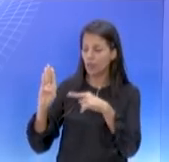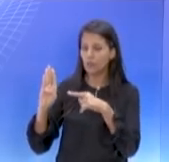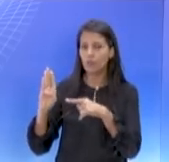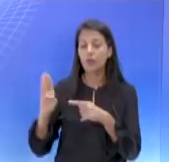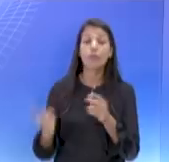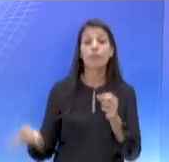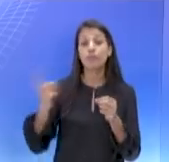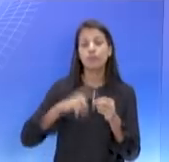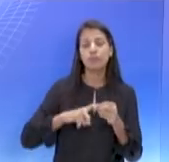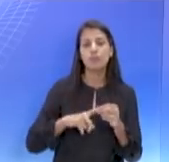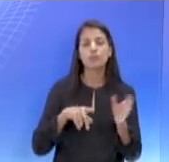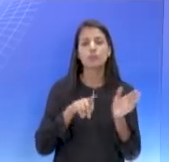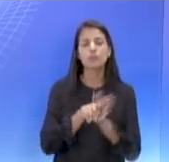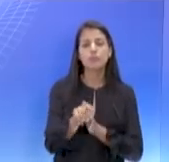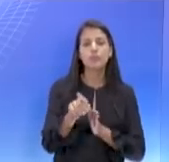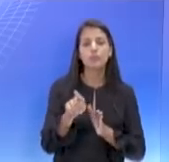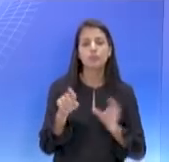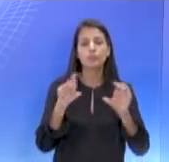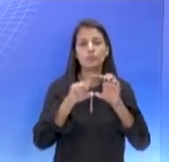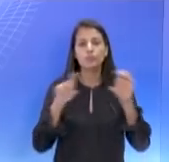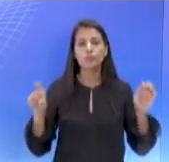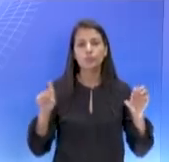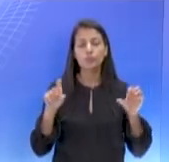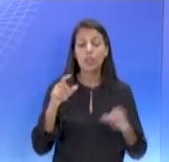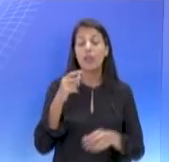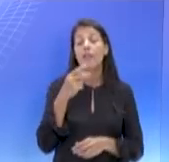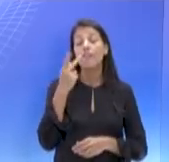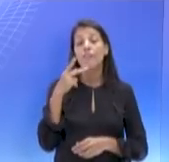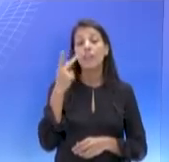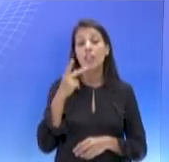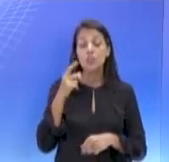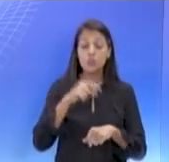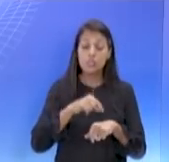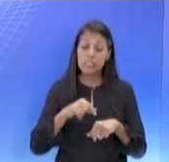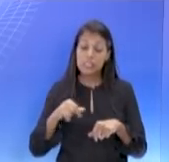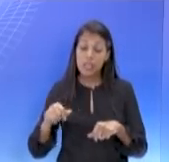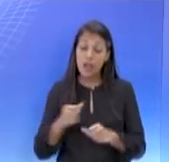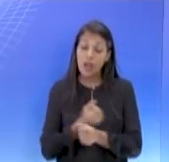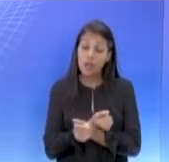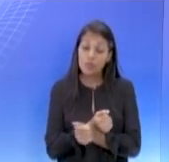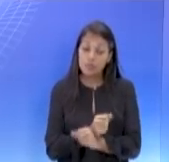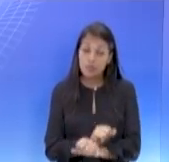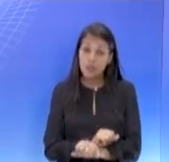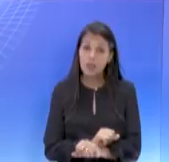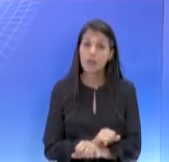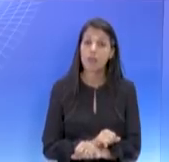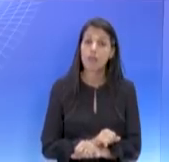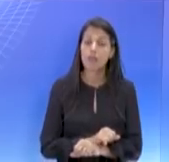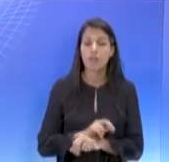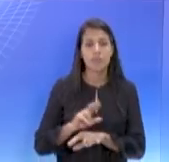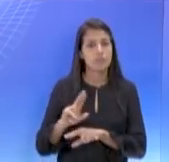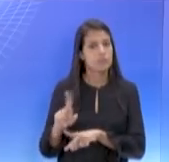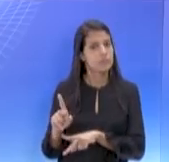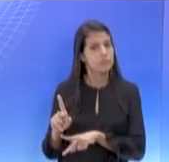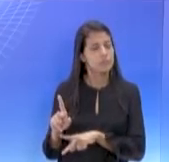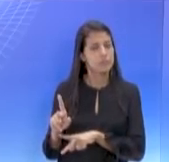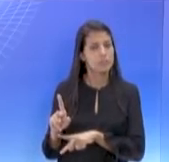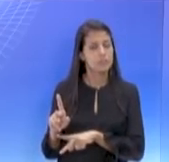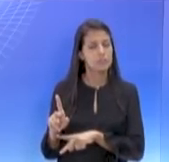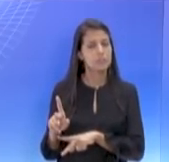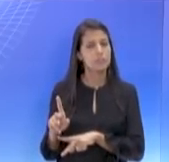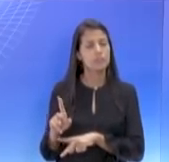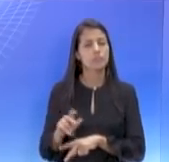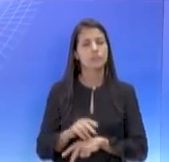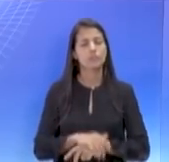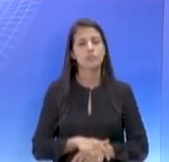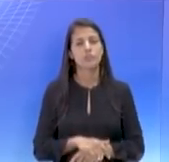Olha o enunciado. Vamos ver o que nós temos lá. Sal, escravos, marfins. Será que isso é da região?